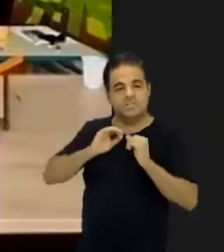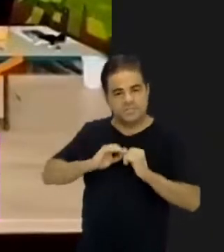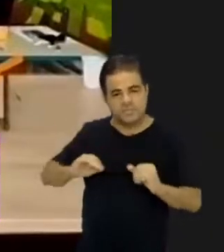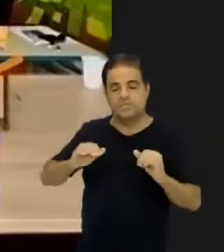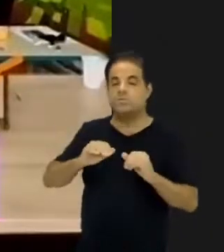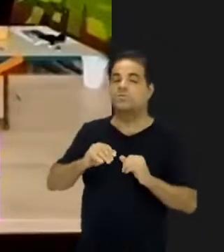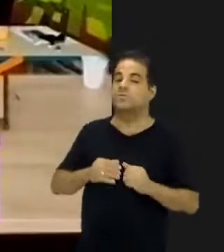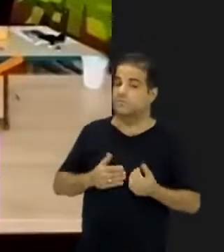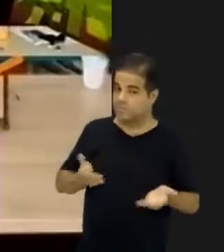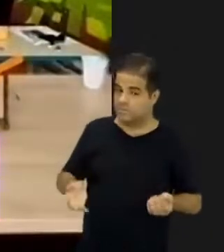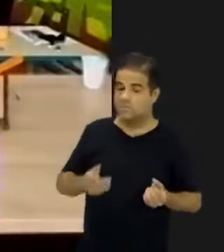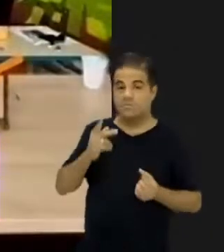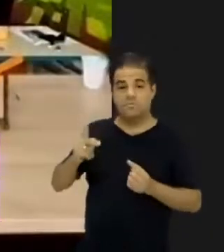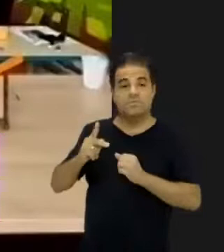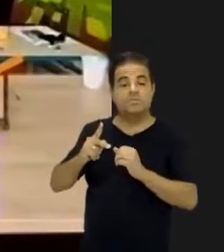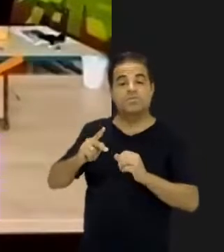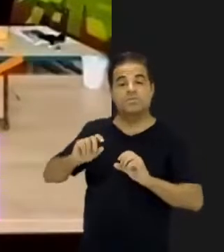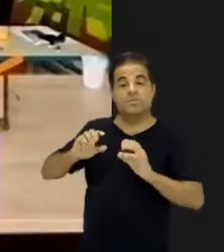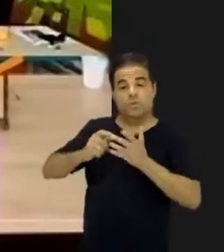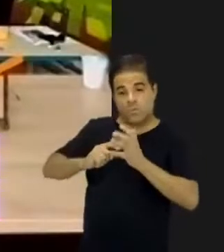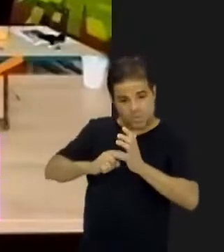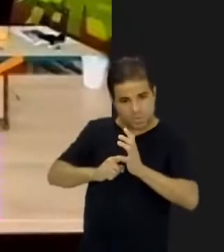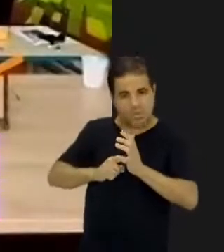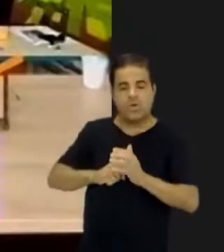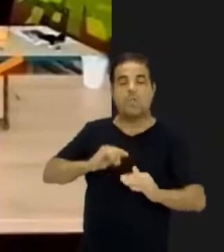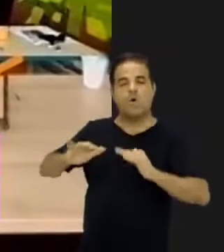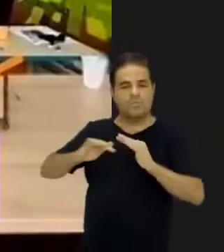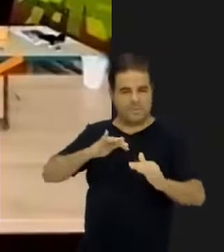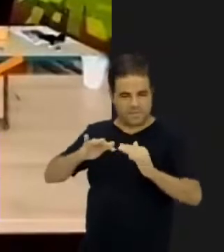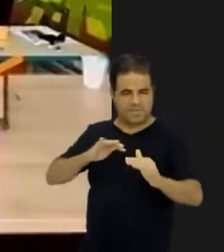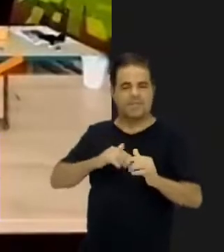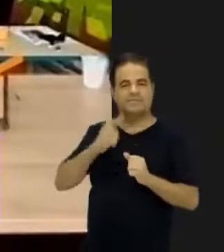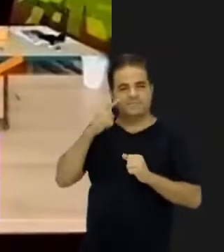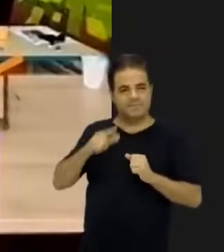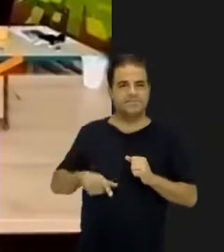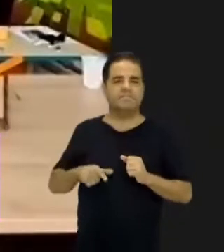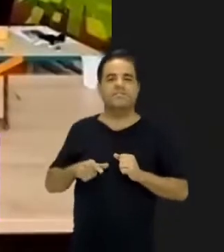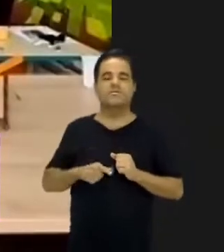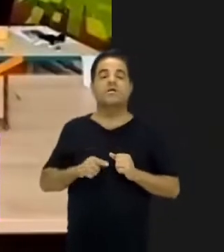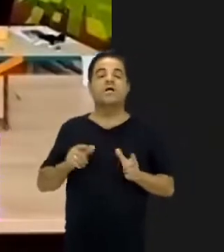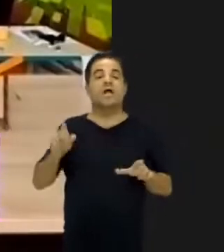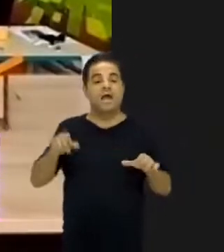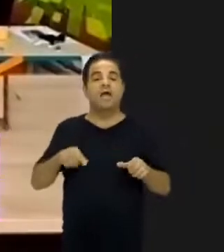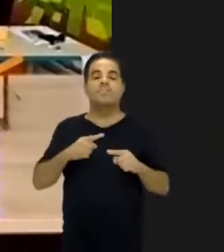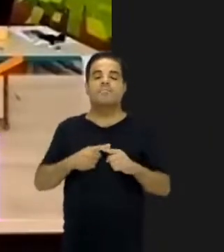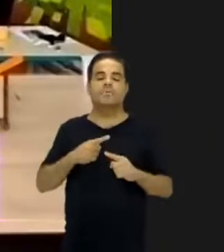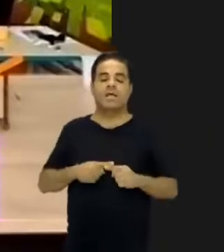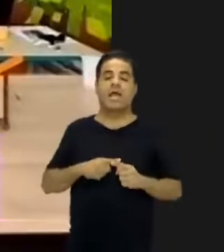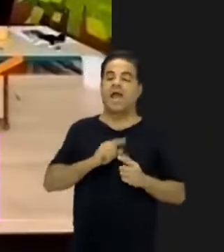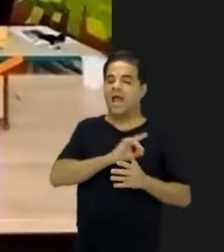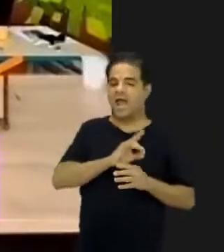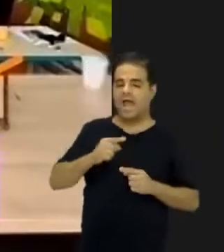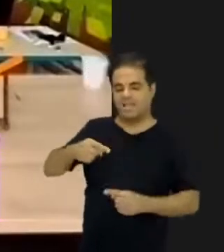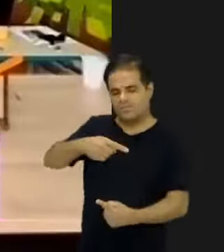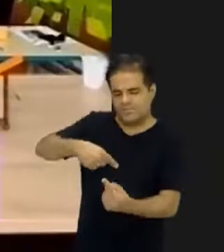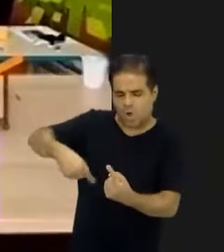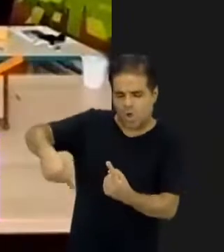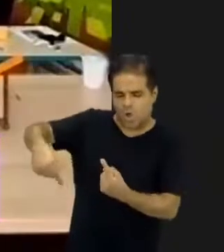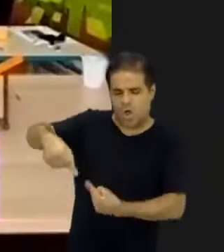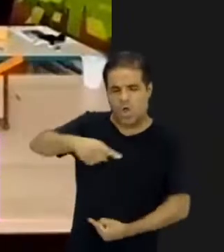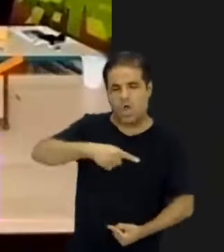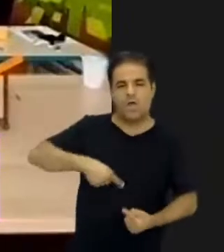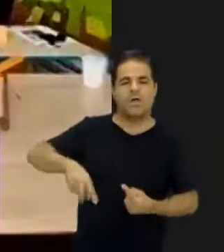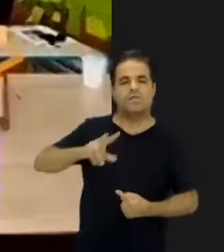braço do servomotor dali que vocês viram, movimentando lá no Tinkercad, é porque cada voltinha que eu vou dando aqui, ele